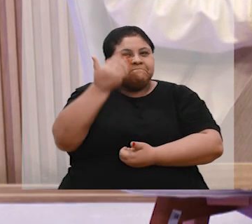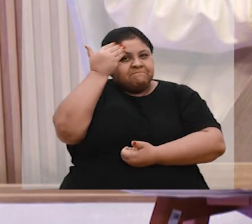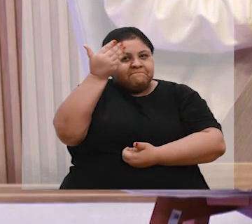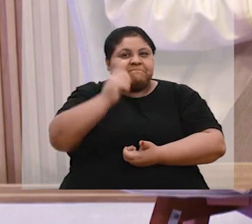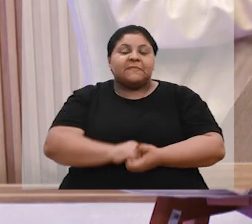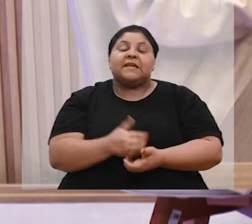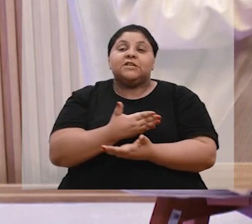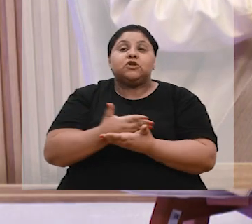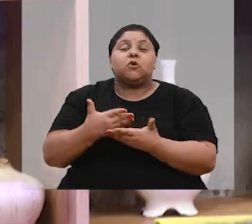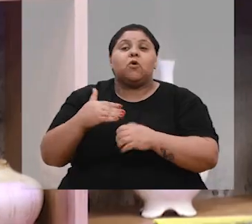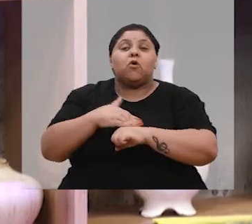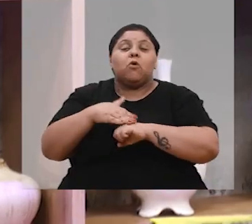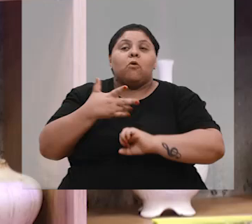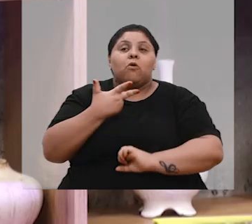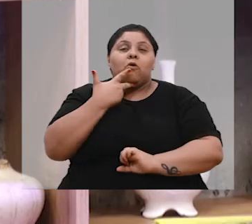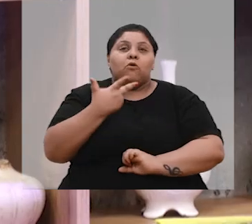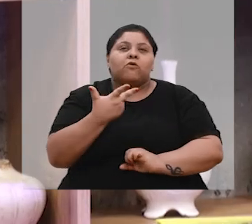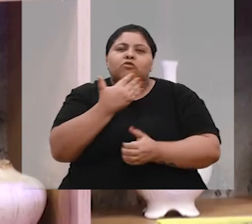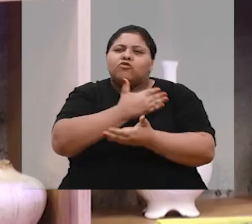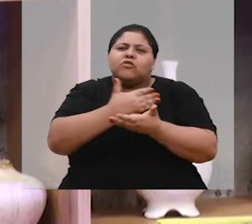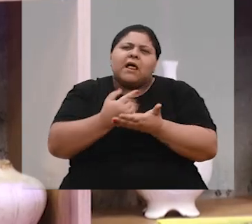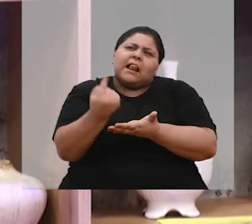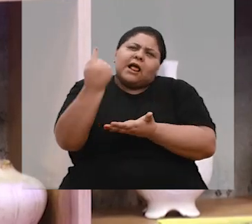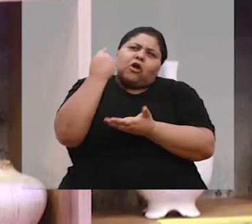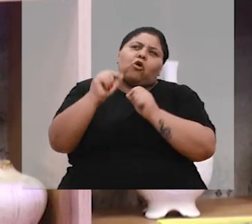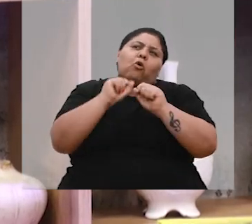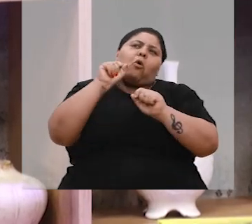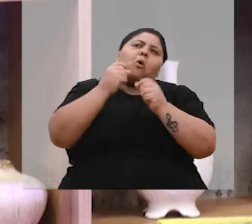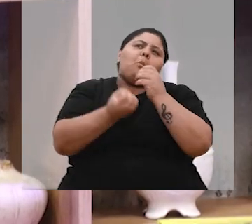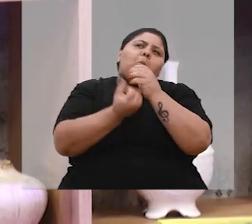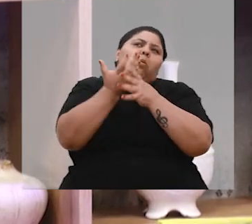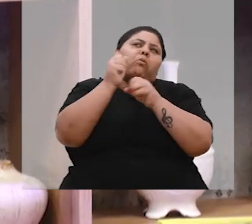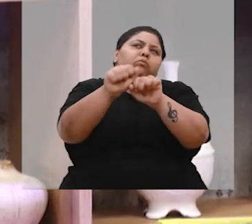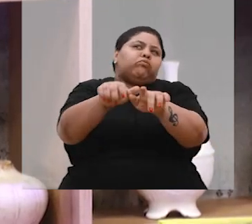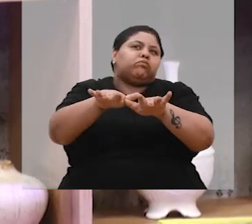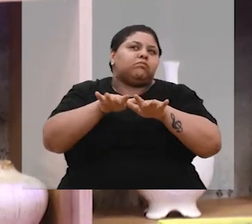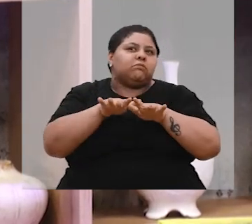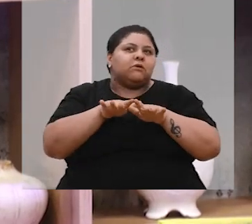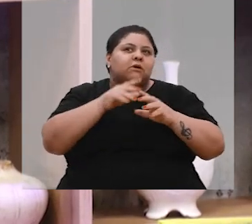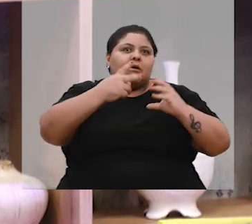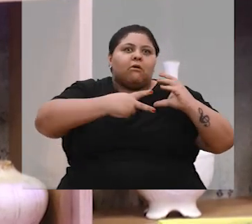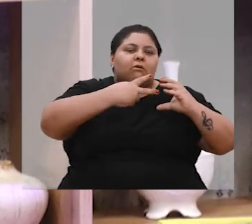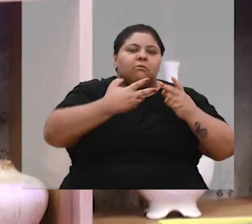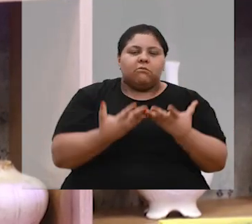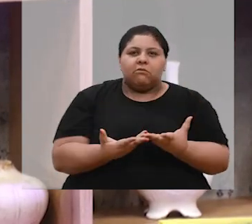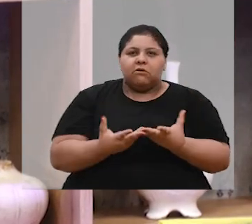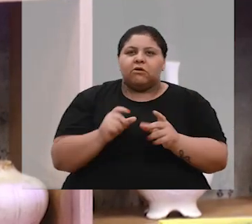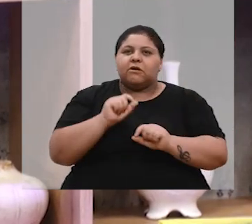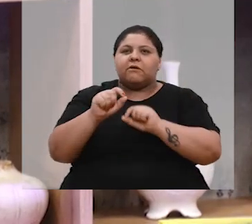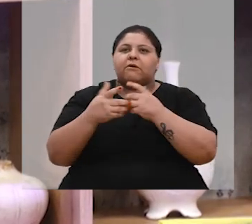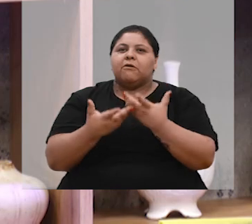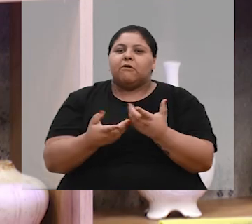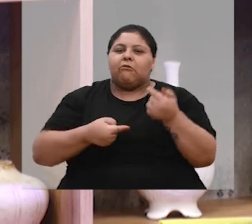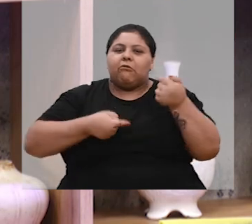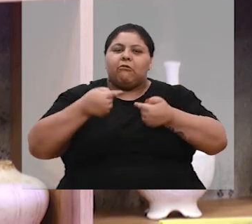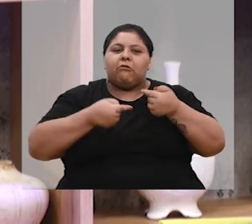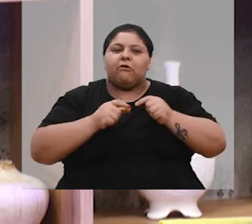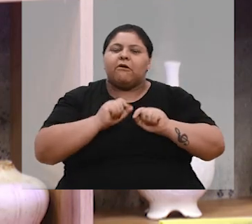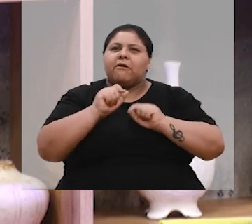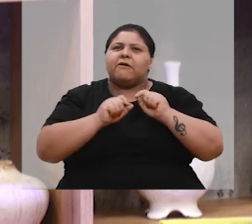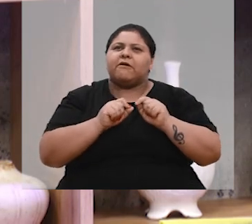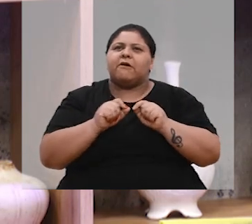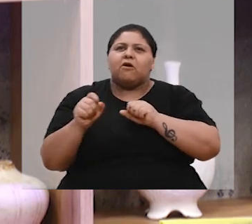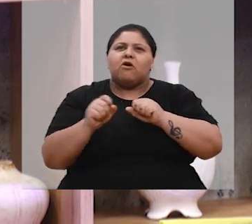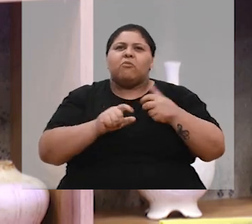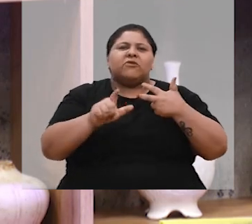conversa falando do começo. Como que surge o parlamento, a Câmara Municipal, ou quem discutia, quem era o Poder Legislativo lá no